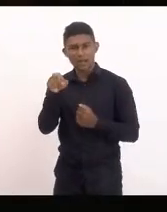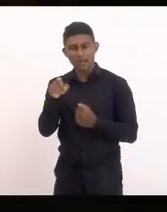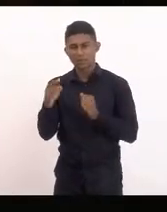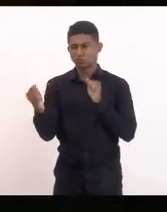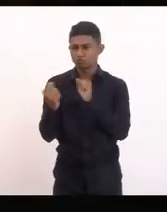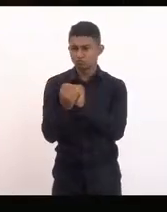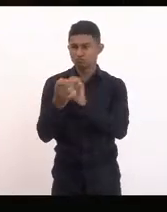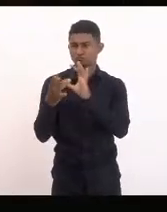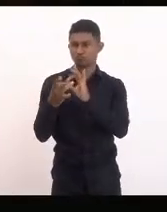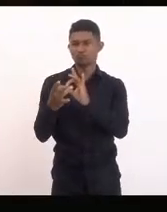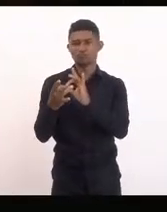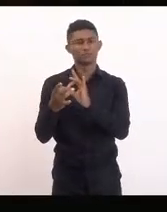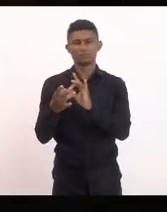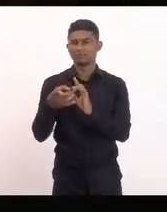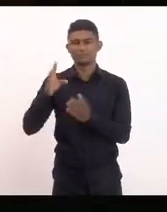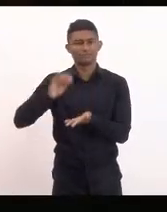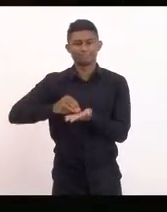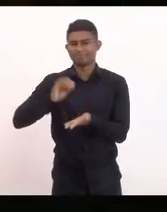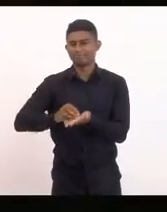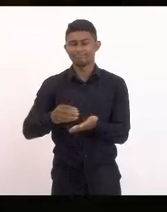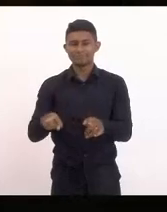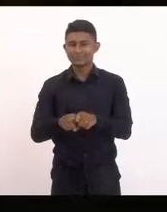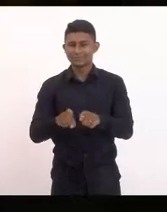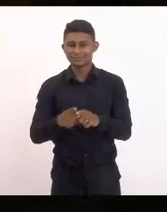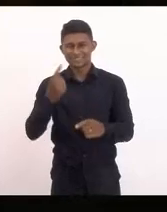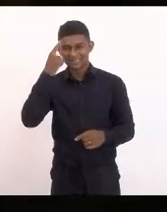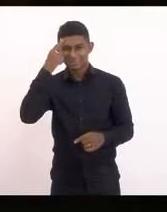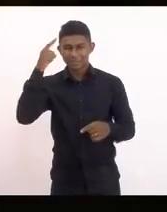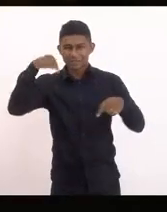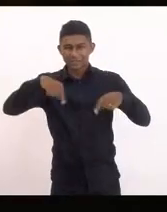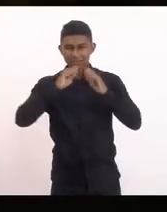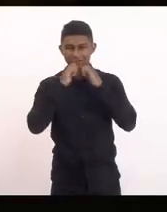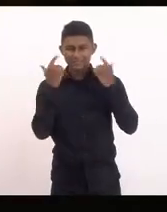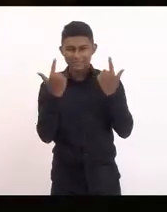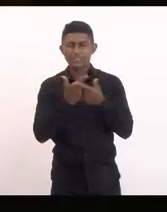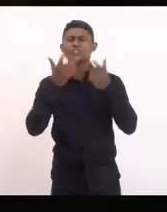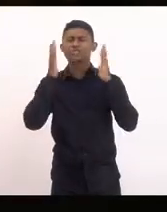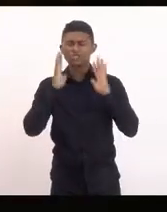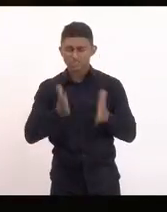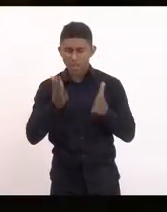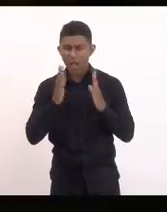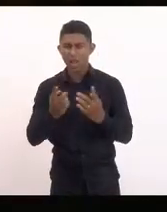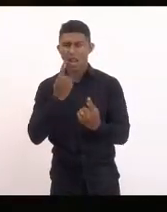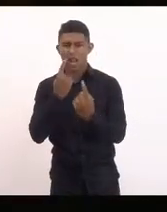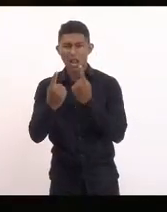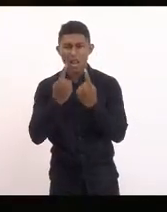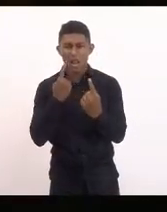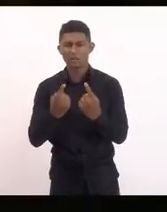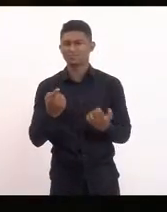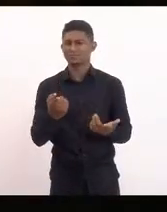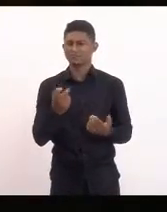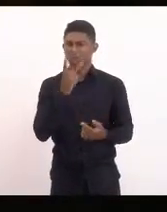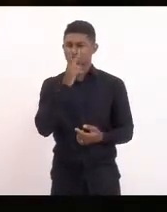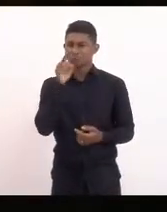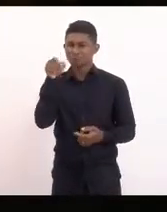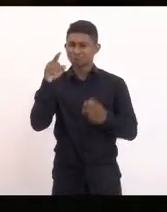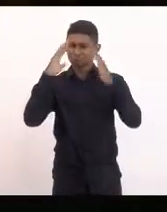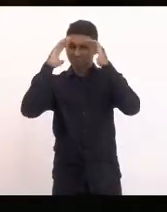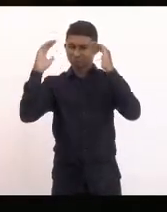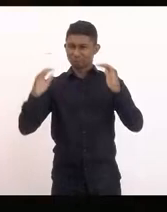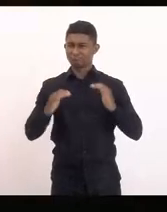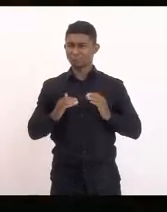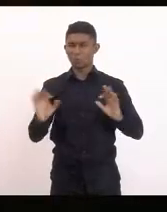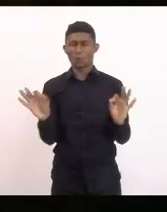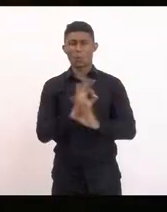também inviabiliza negociações que nós fizemos dentro dessa casa. É um absurdo, é um desprestígio total